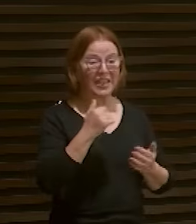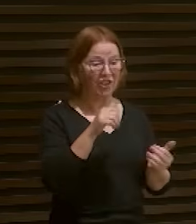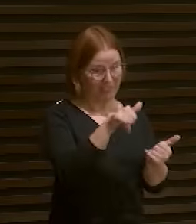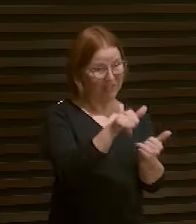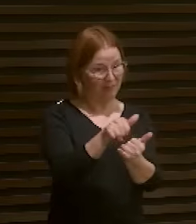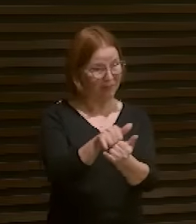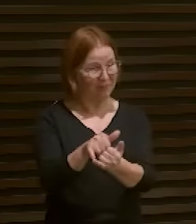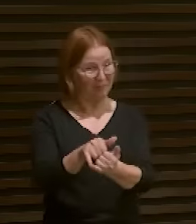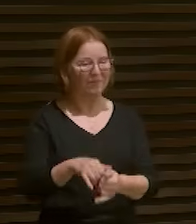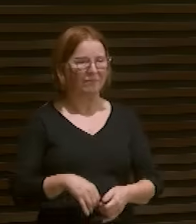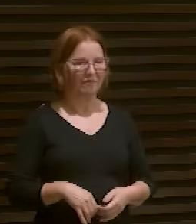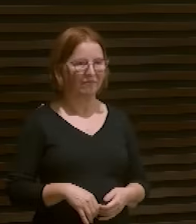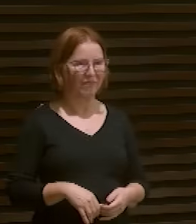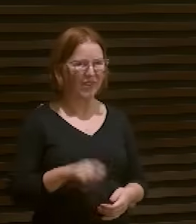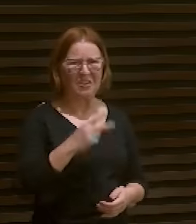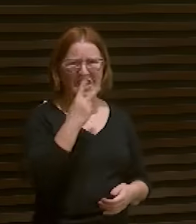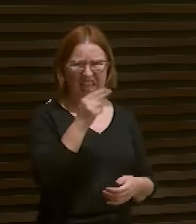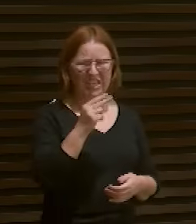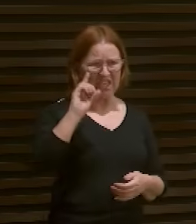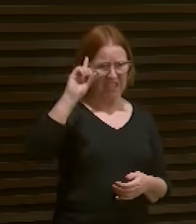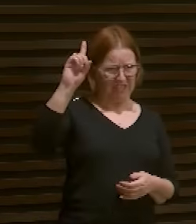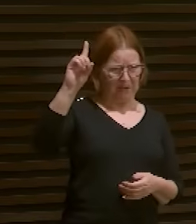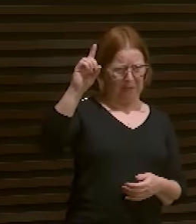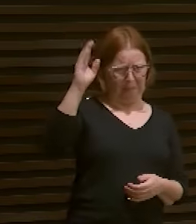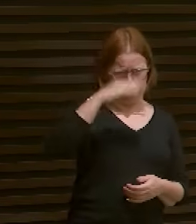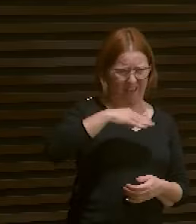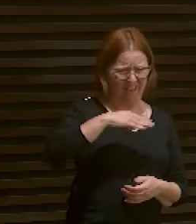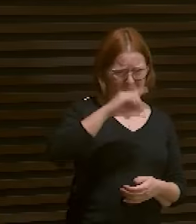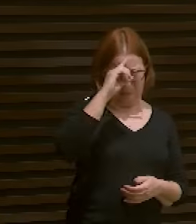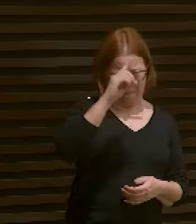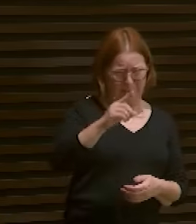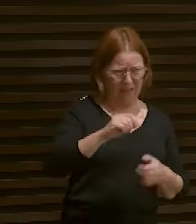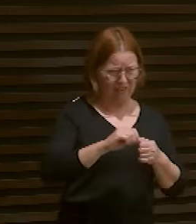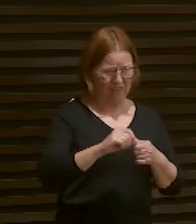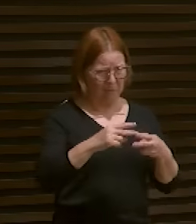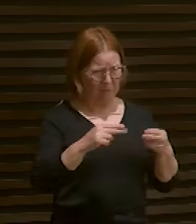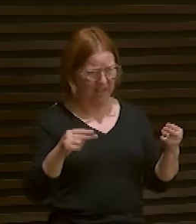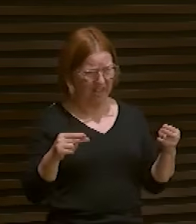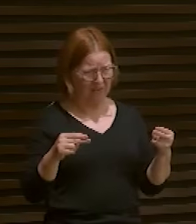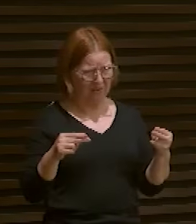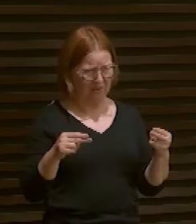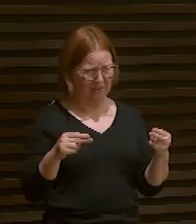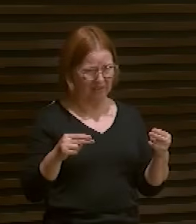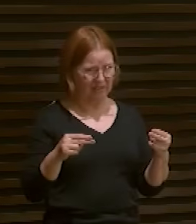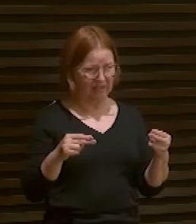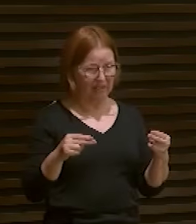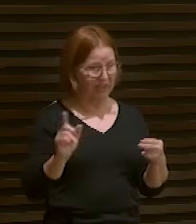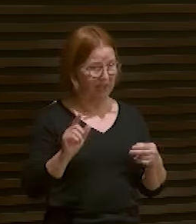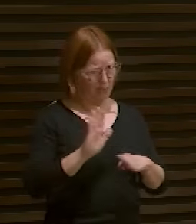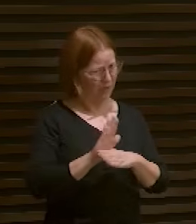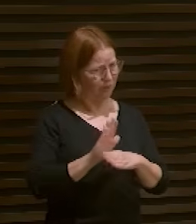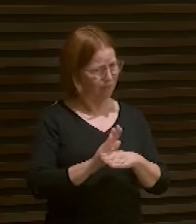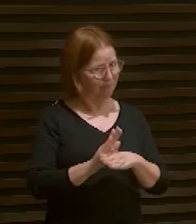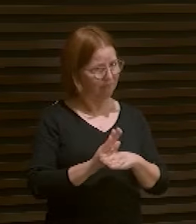Ou você acha que o Deus da Bíblia é um Deus déspota, que manda você fazer uma coisa e deixa você ao bel prazer? Ô meu